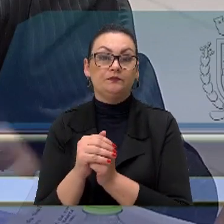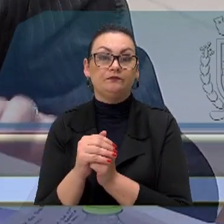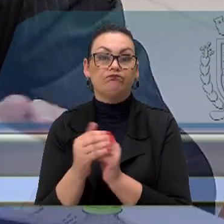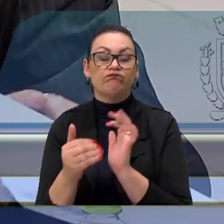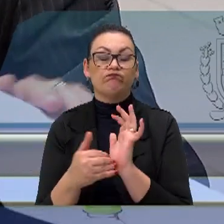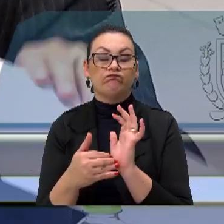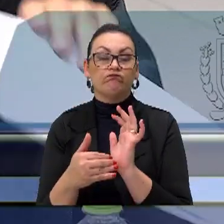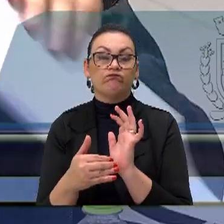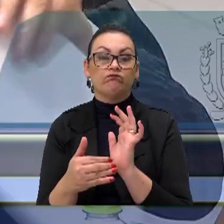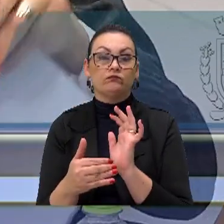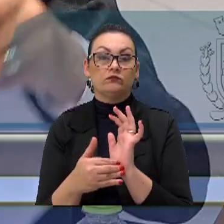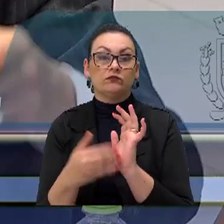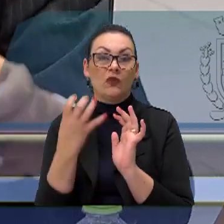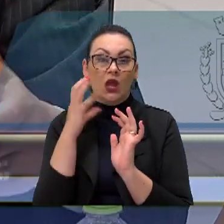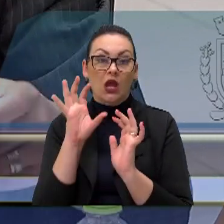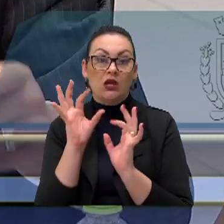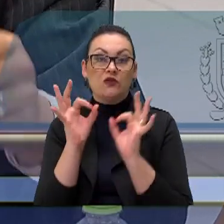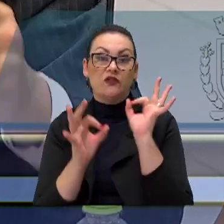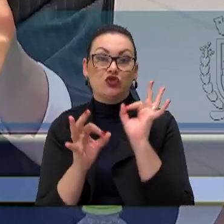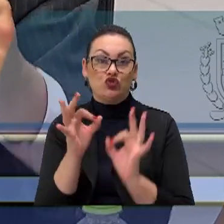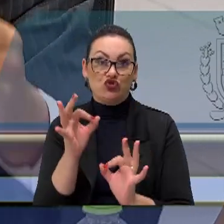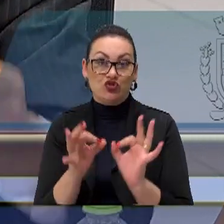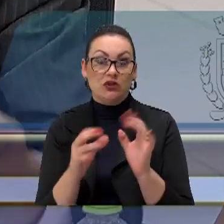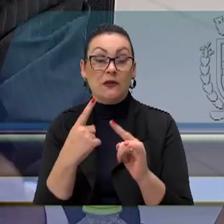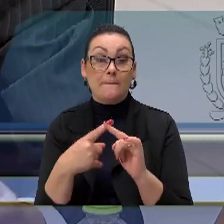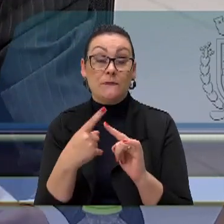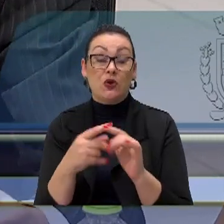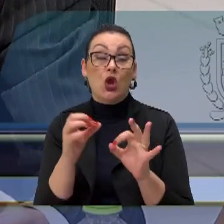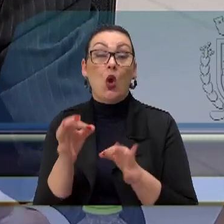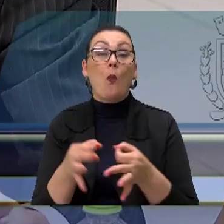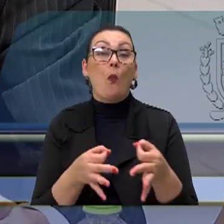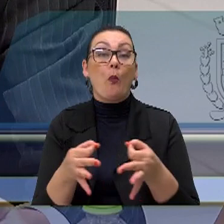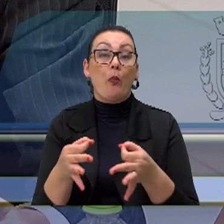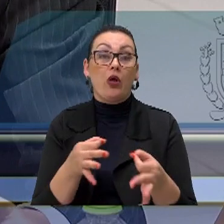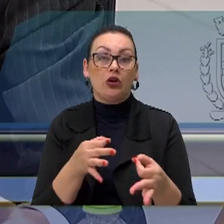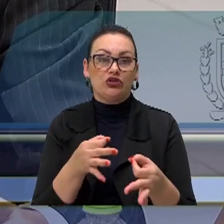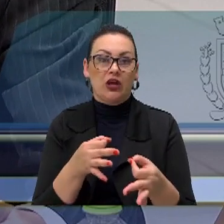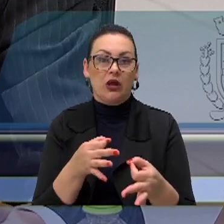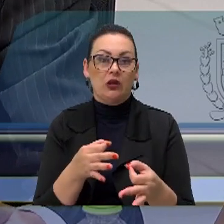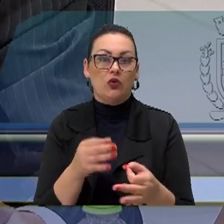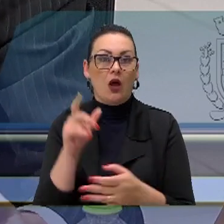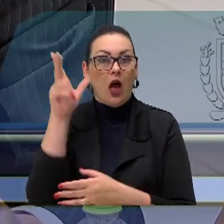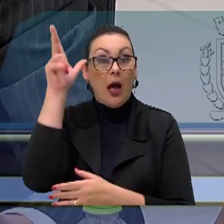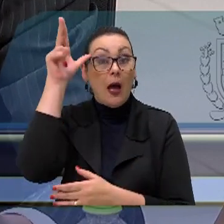as últimas decisões judiciais, porque o projeto ele é lá de abril.